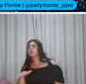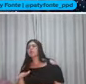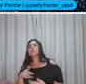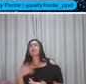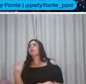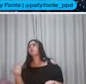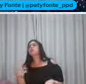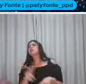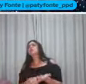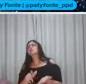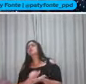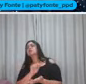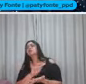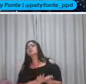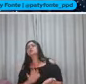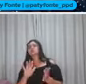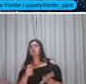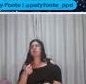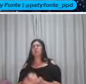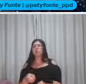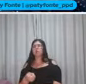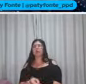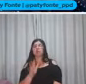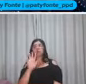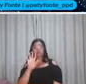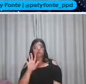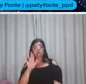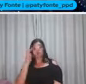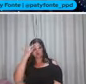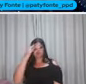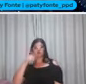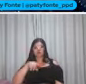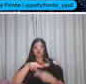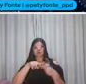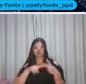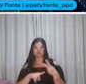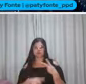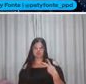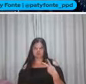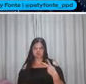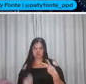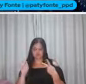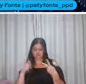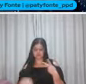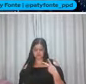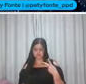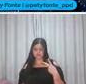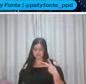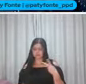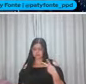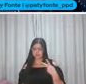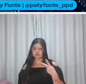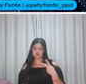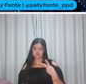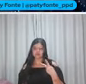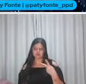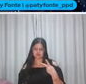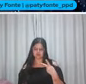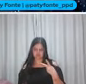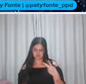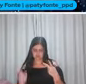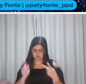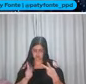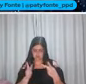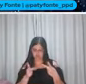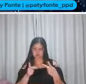folhinhas Gente, olha só Acho que aí Tem duas possibilidades Uma É de ter A gente Sempre que